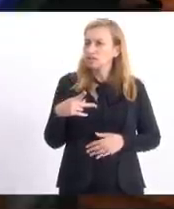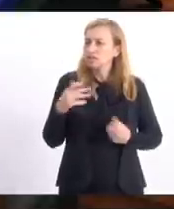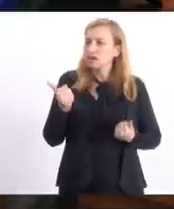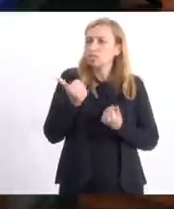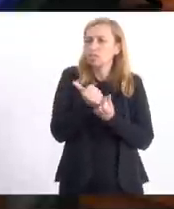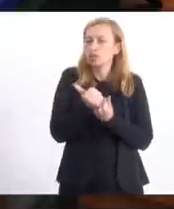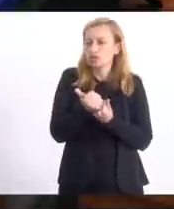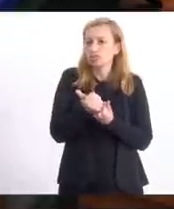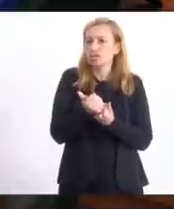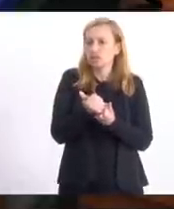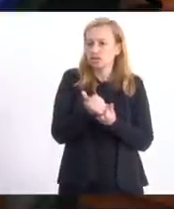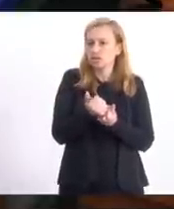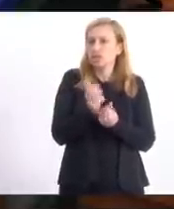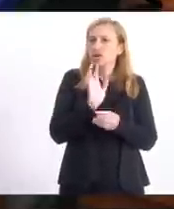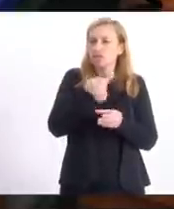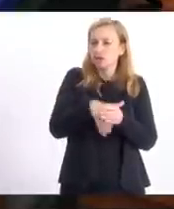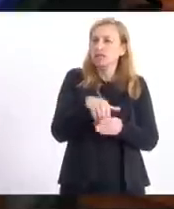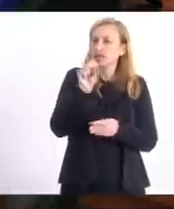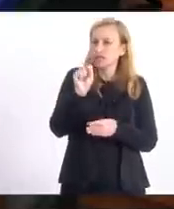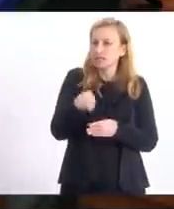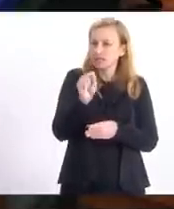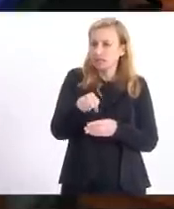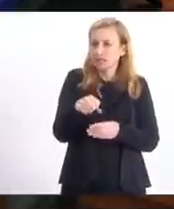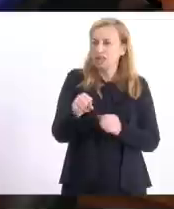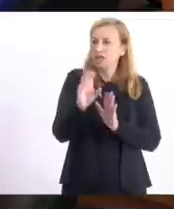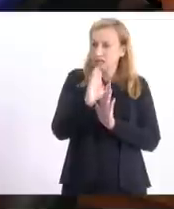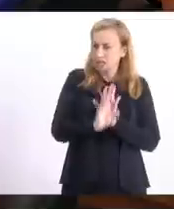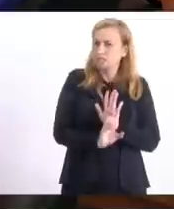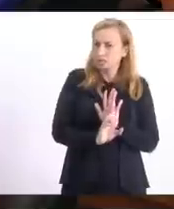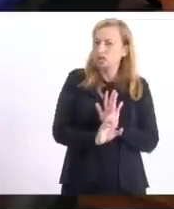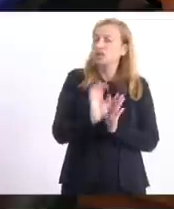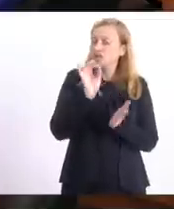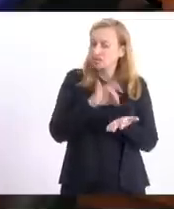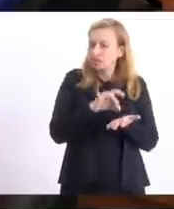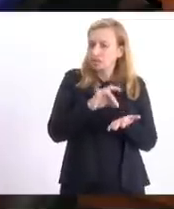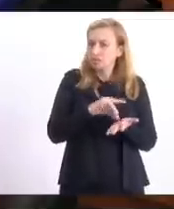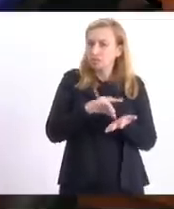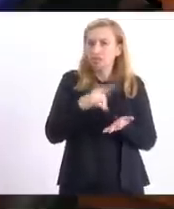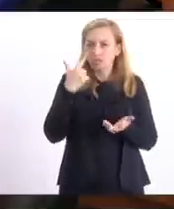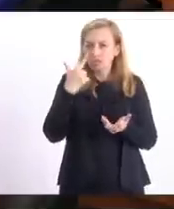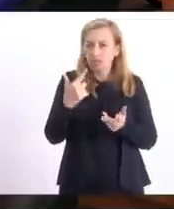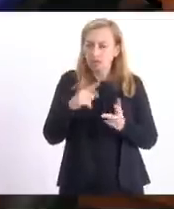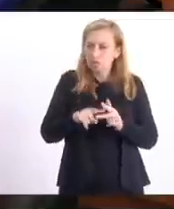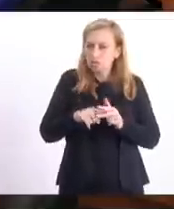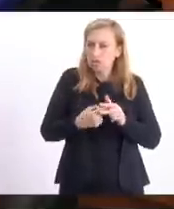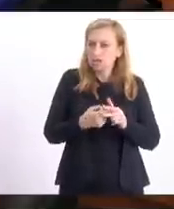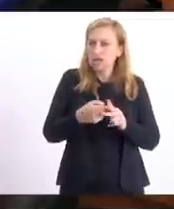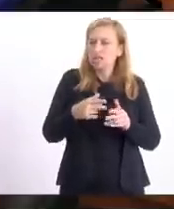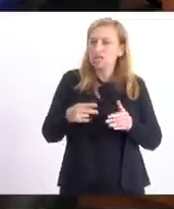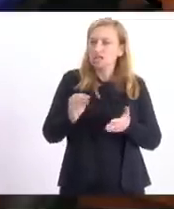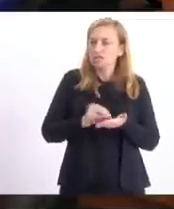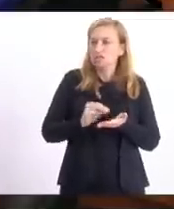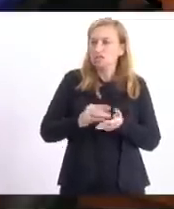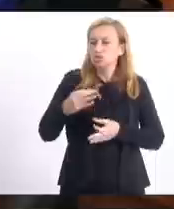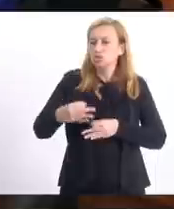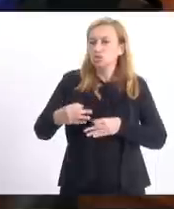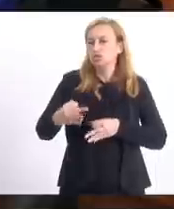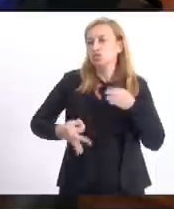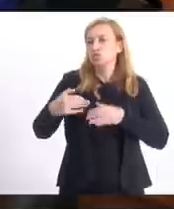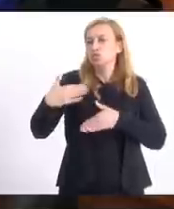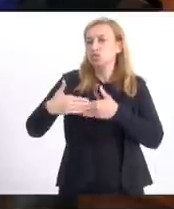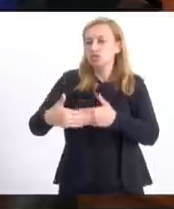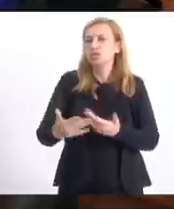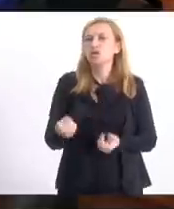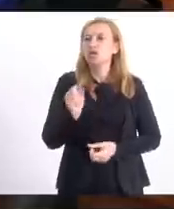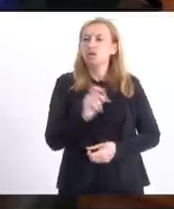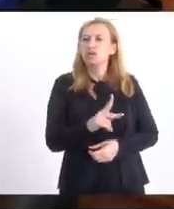ajudar a votar favorável a essas emendas, realmente reparando essas injustiças ao longo do tempo. Ok.